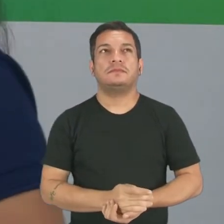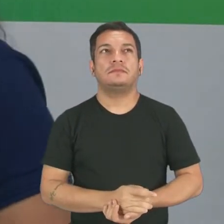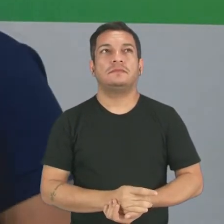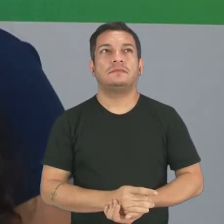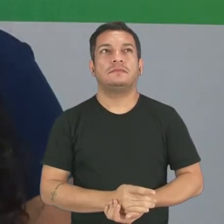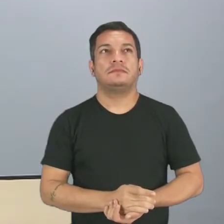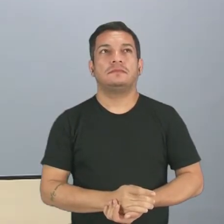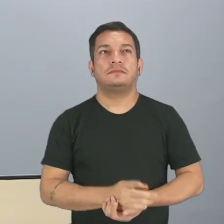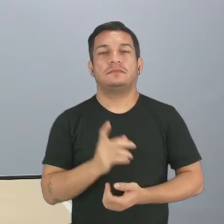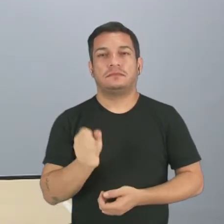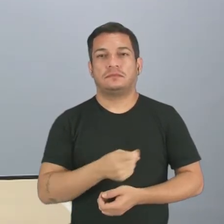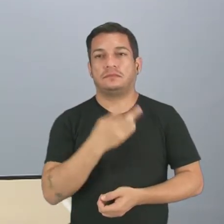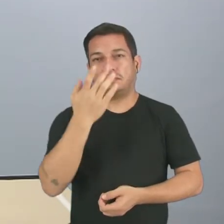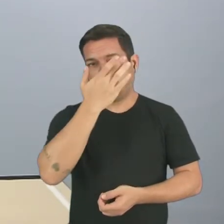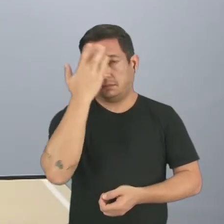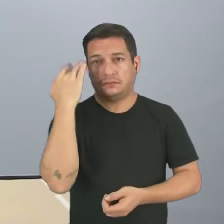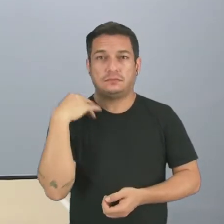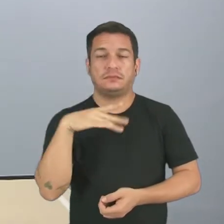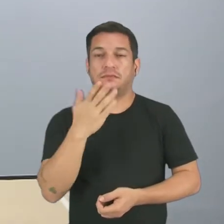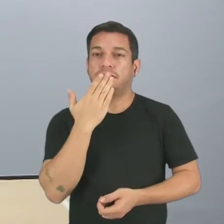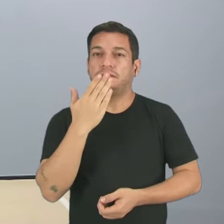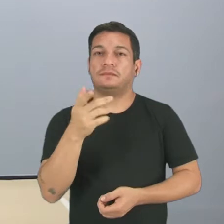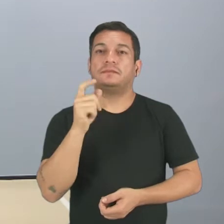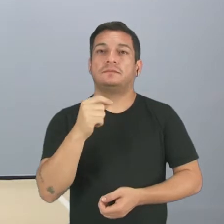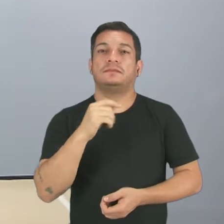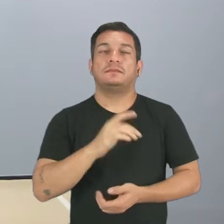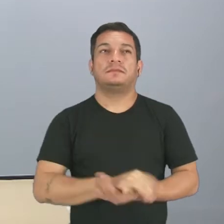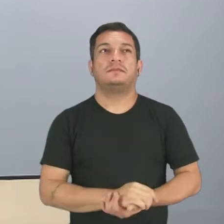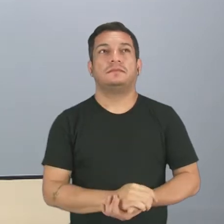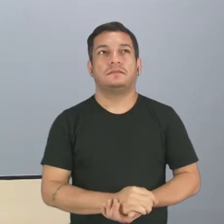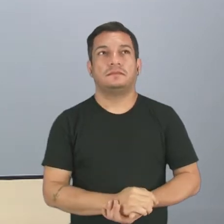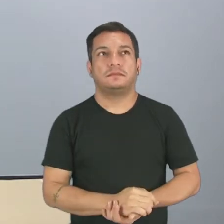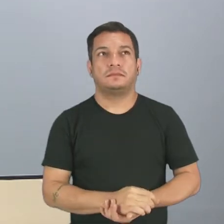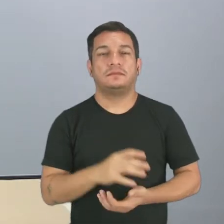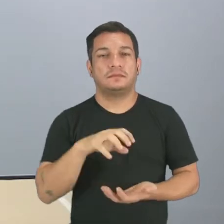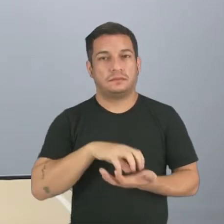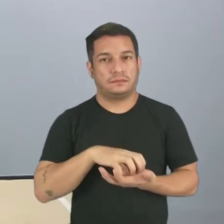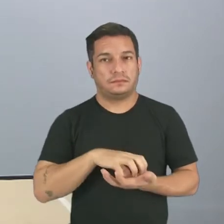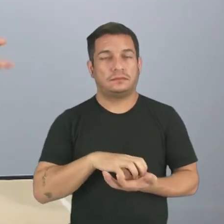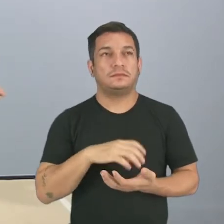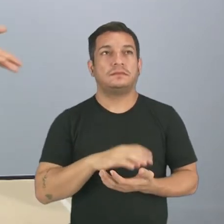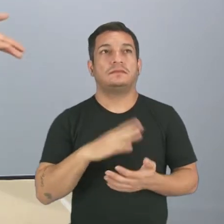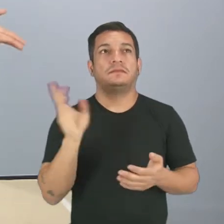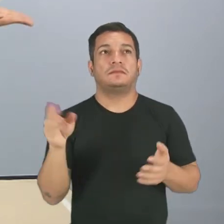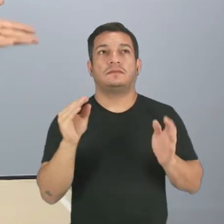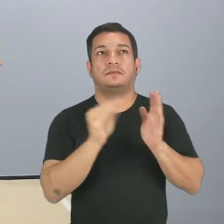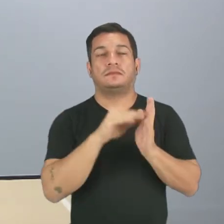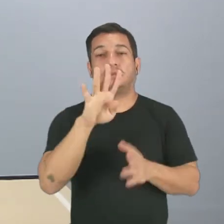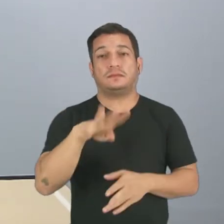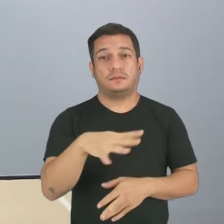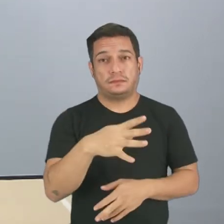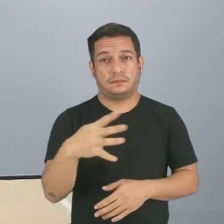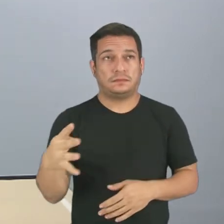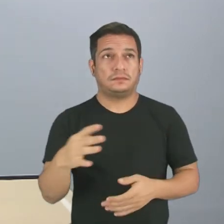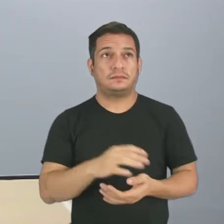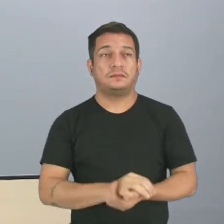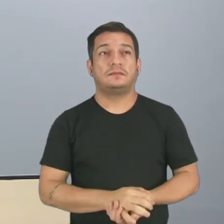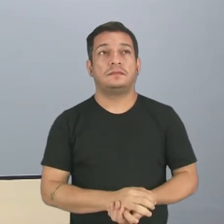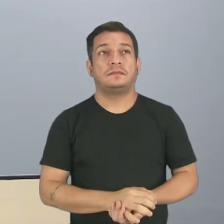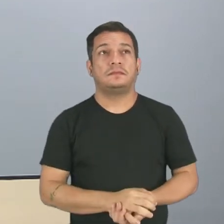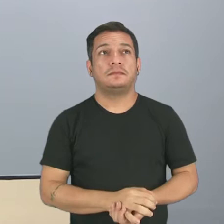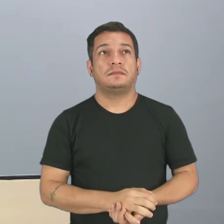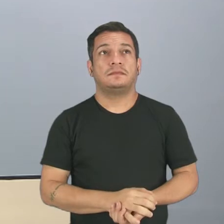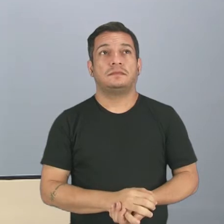é a quantidade de pessoas que preferiram esse doce. Nós preenchemos essa tabela